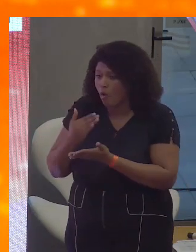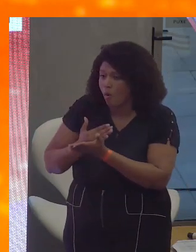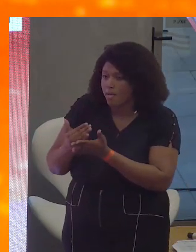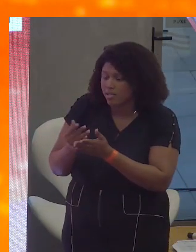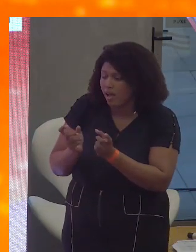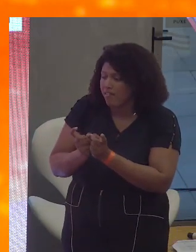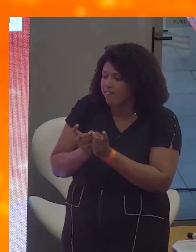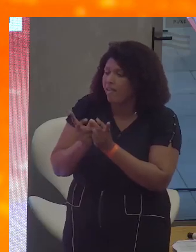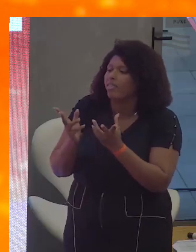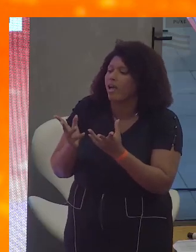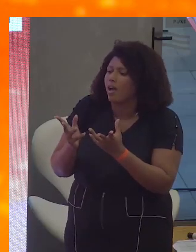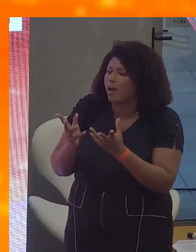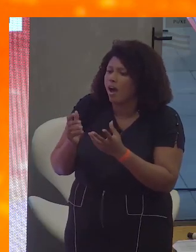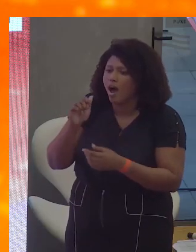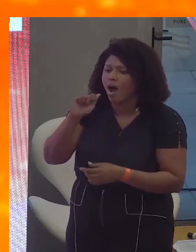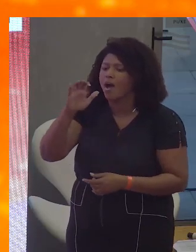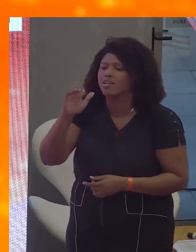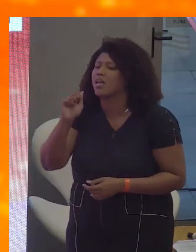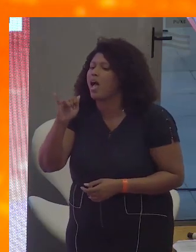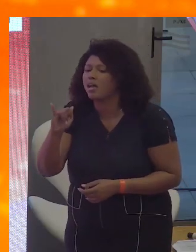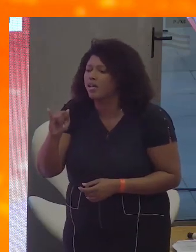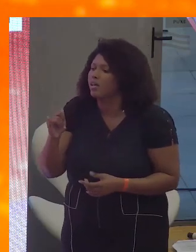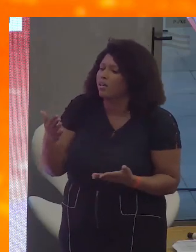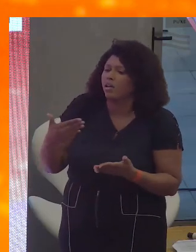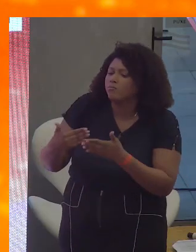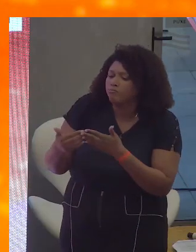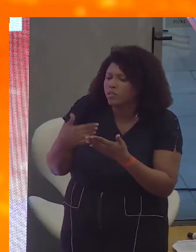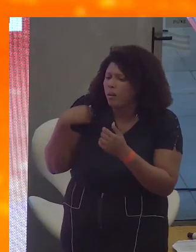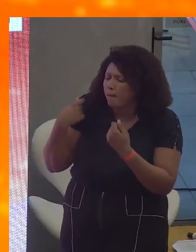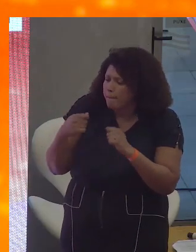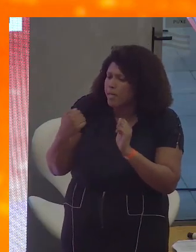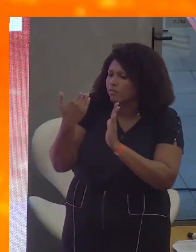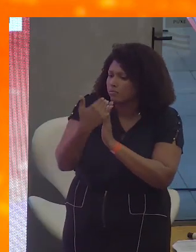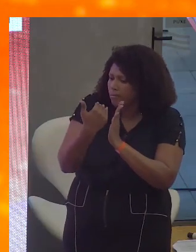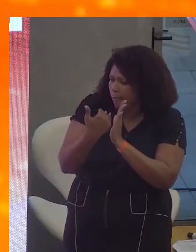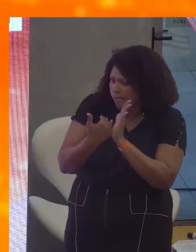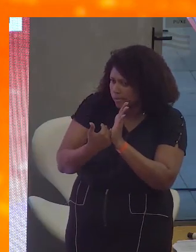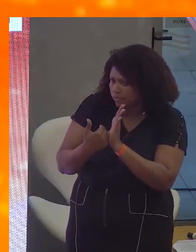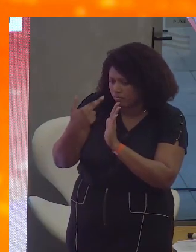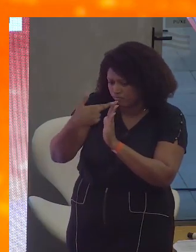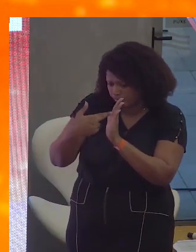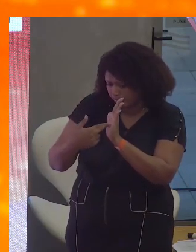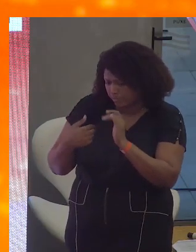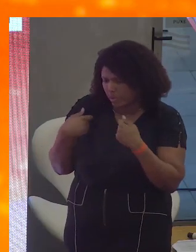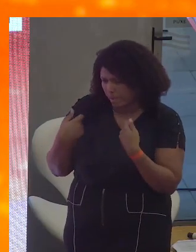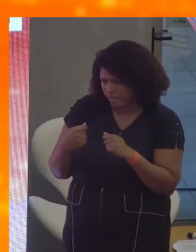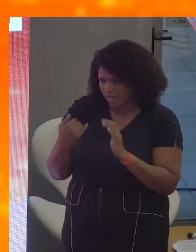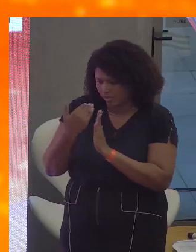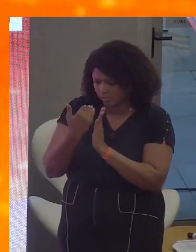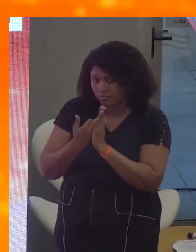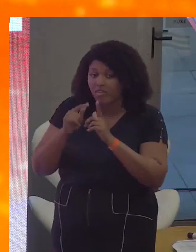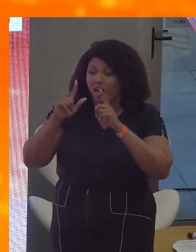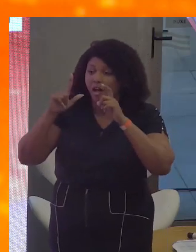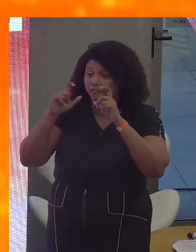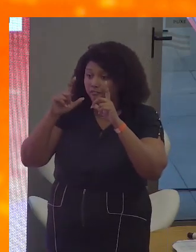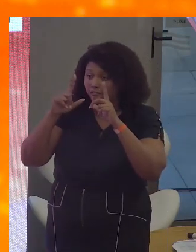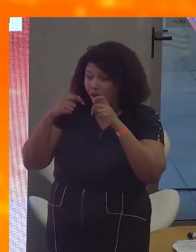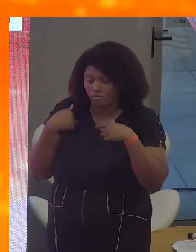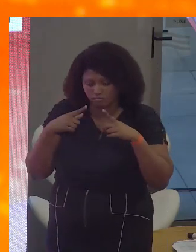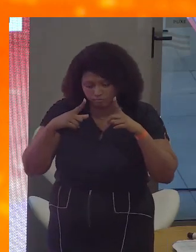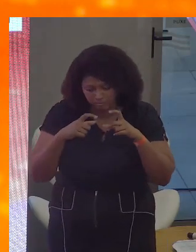vender açaí, tantas miligramas, tantas cápsulas. Mando uma foto do